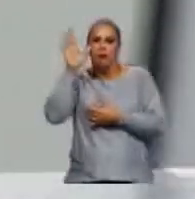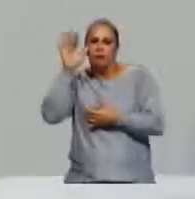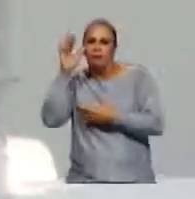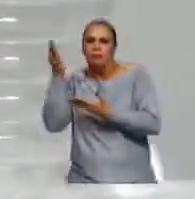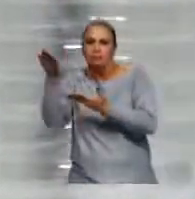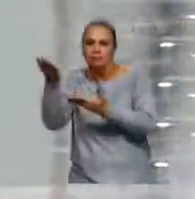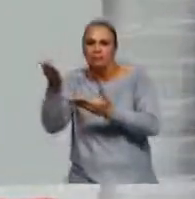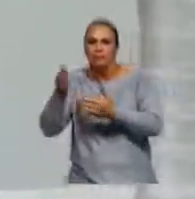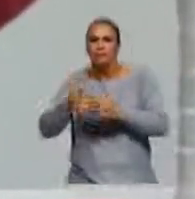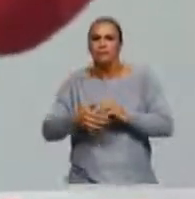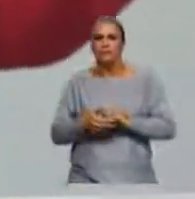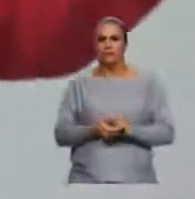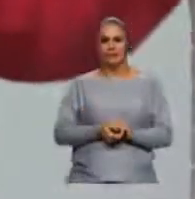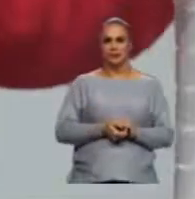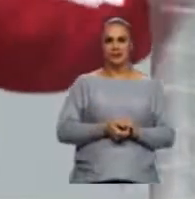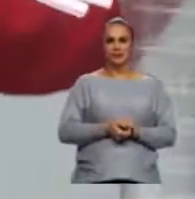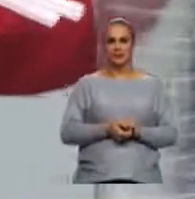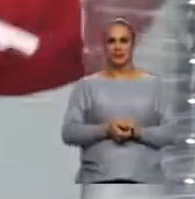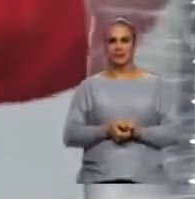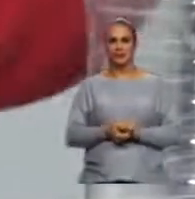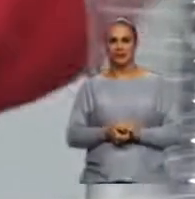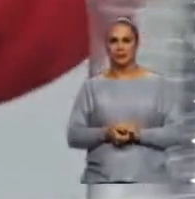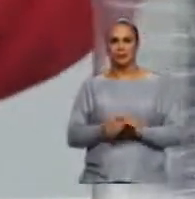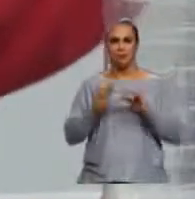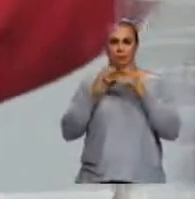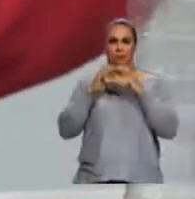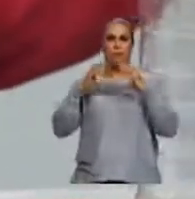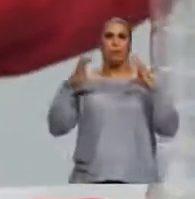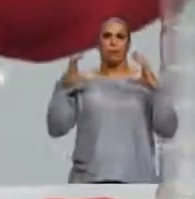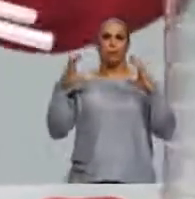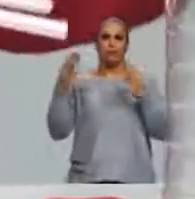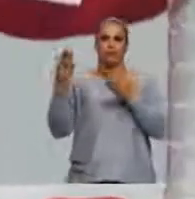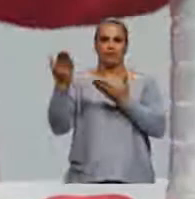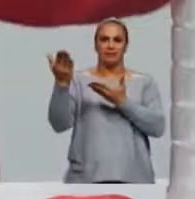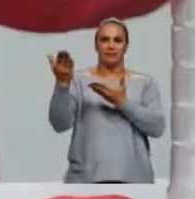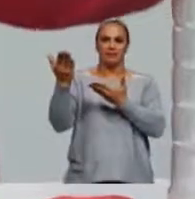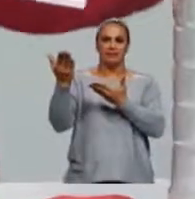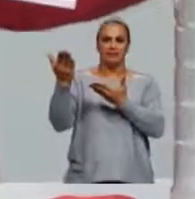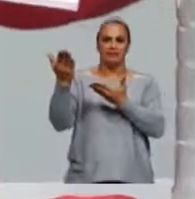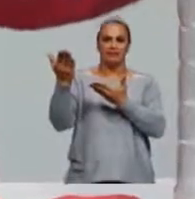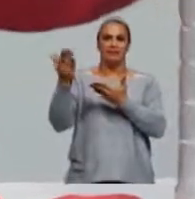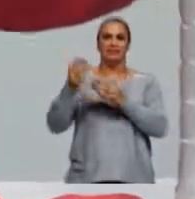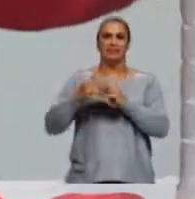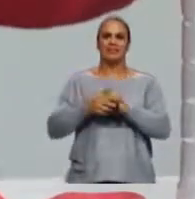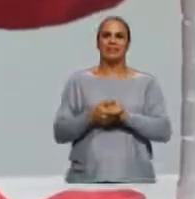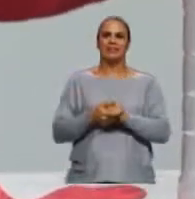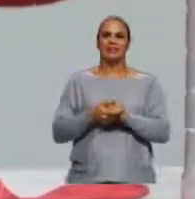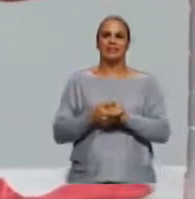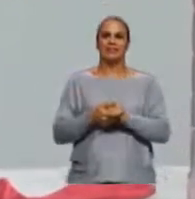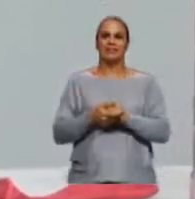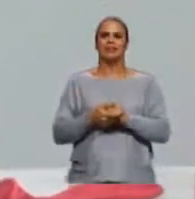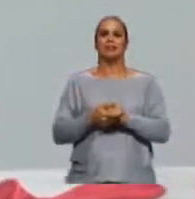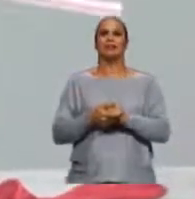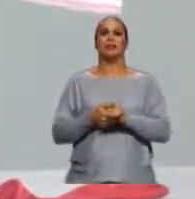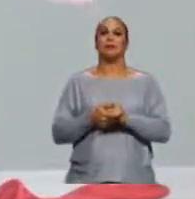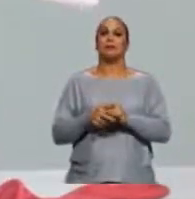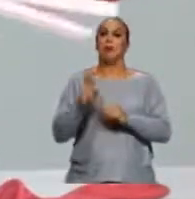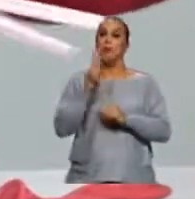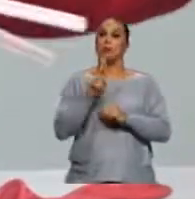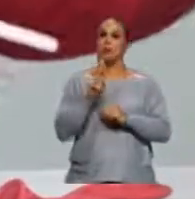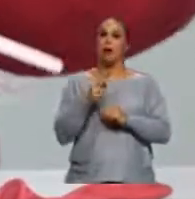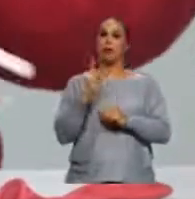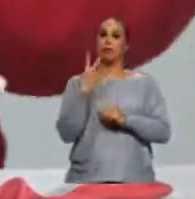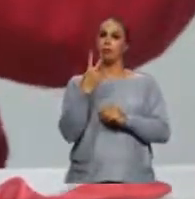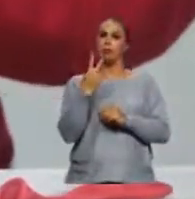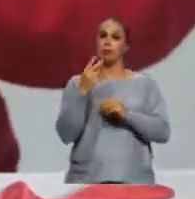bisnagas, os balõezinhos. E esses balõezinhos, nós vamos colocar dois para simular os dois pulmões, porque eu falei